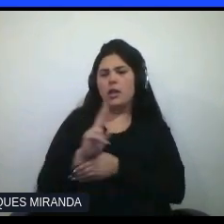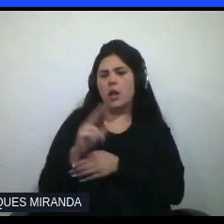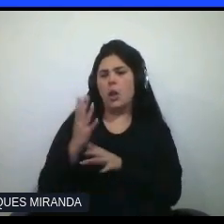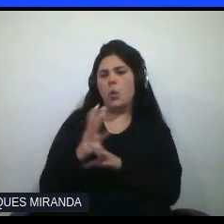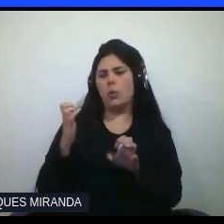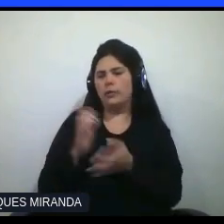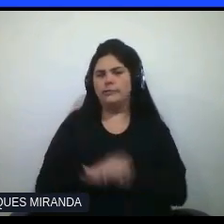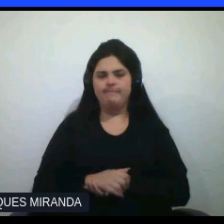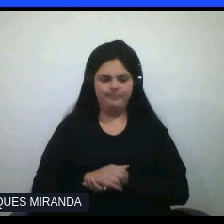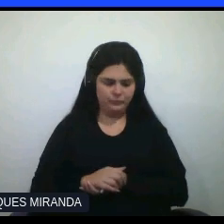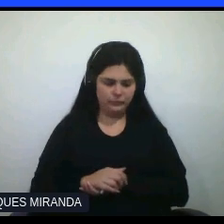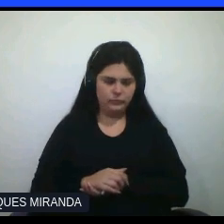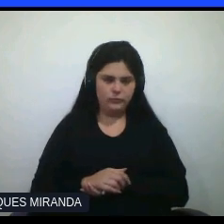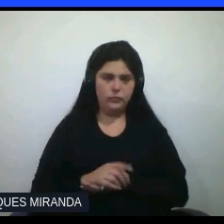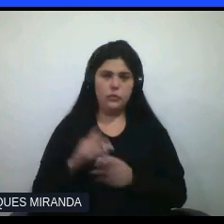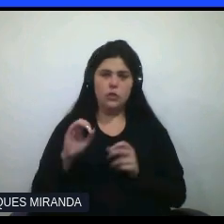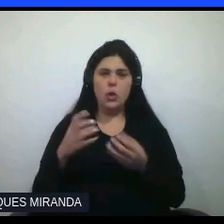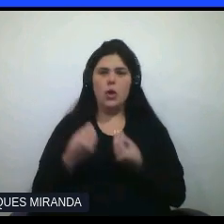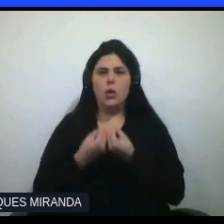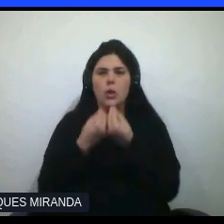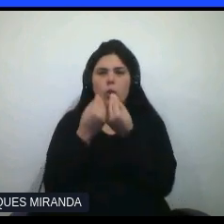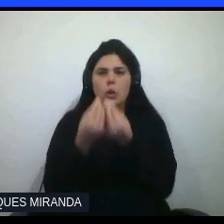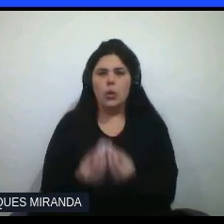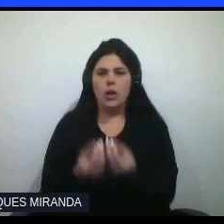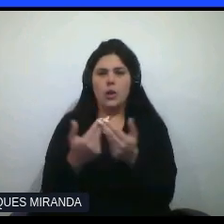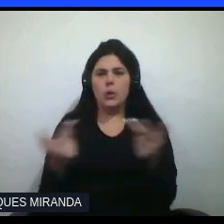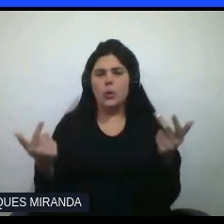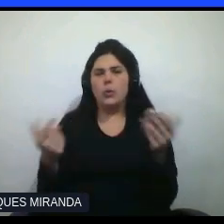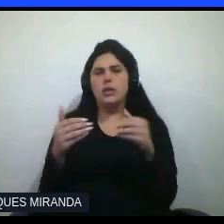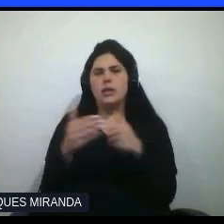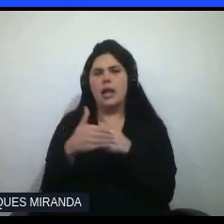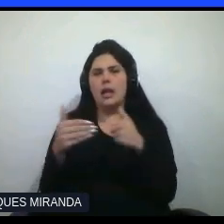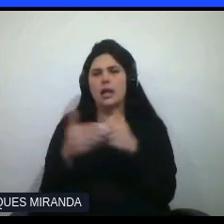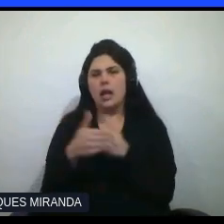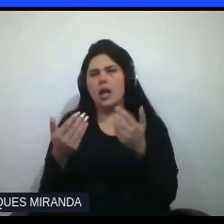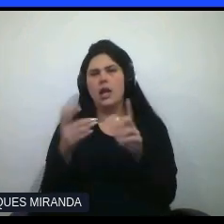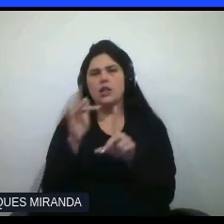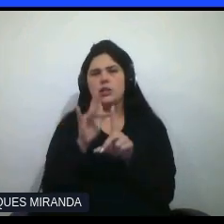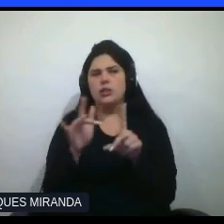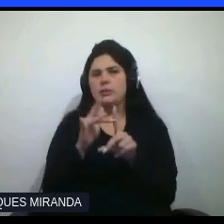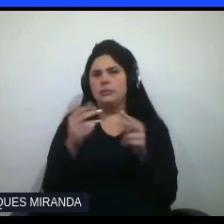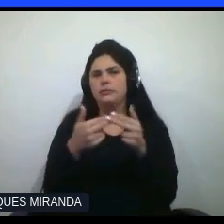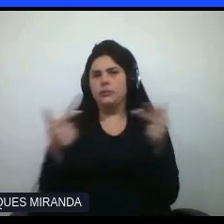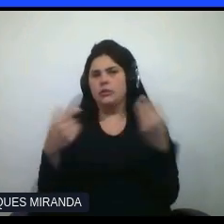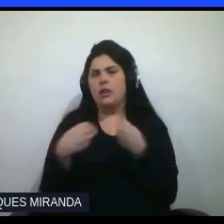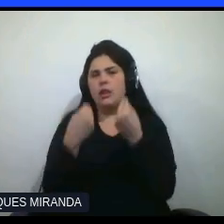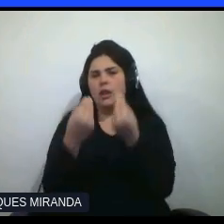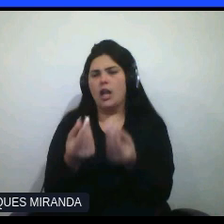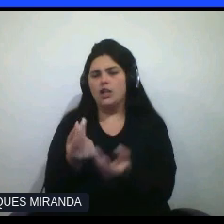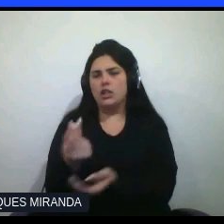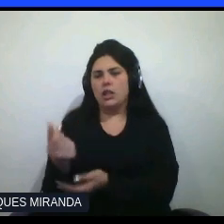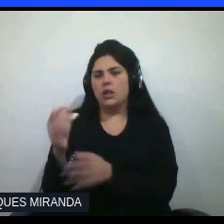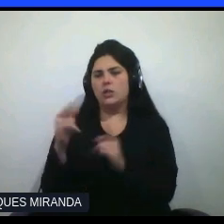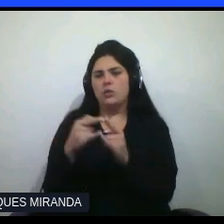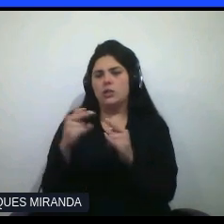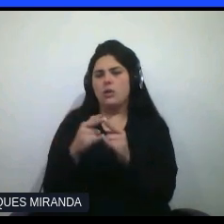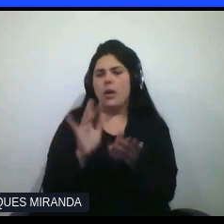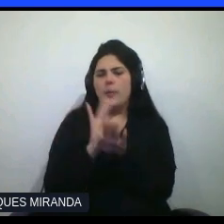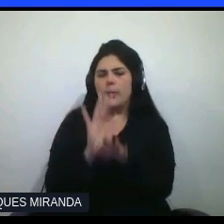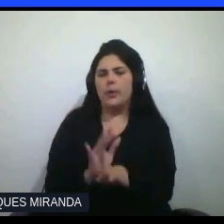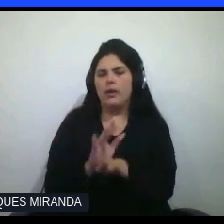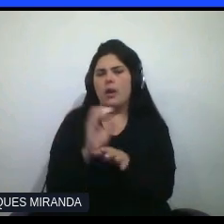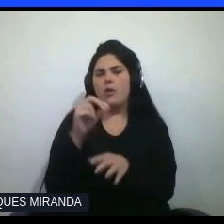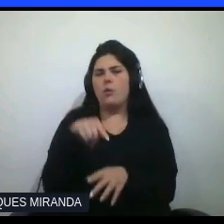né? Então, se envolve doações e fornecer dinheiros para instituições sem fins